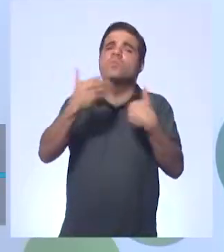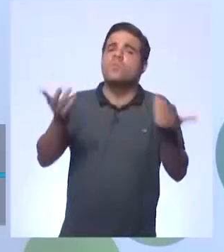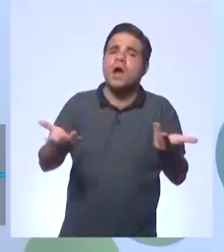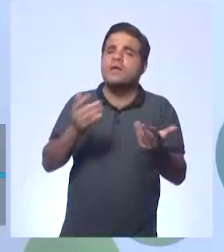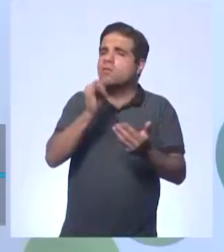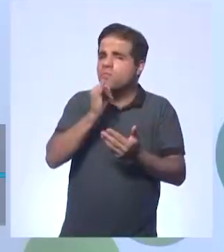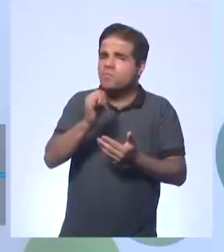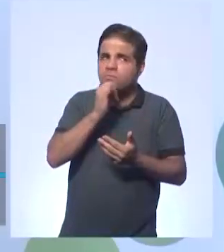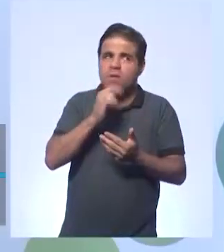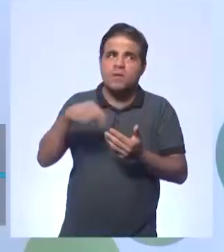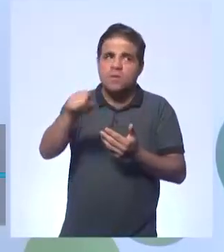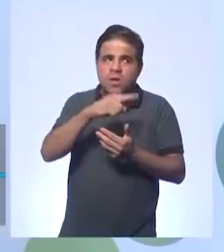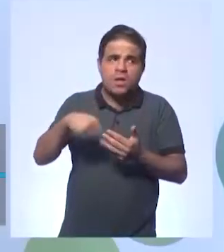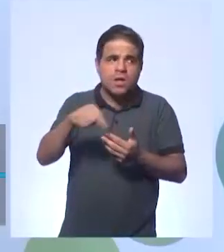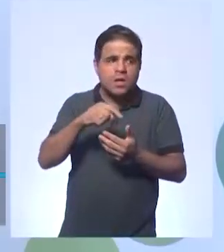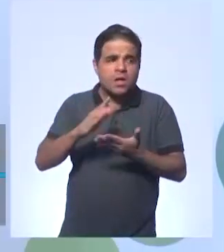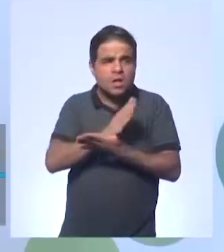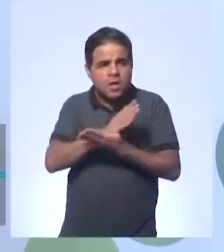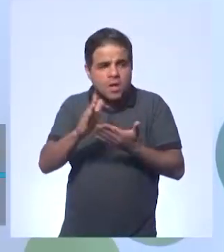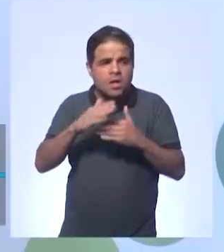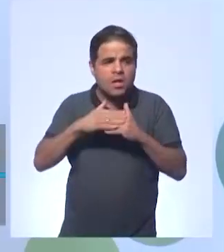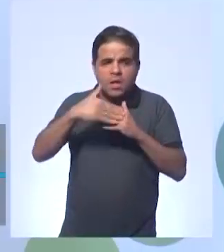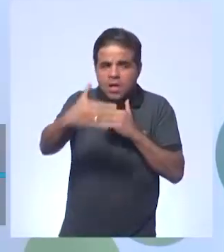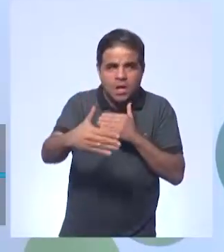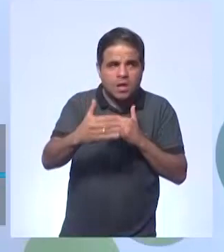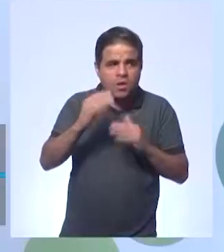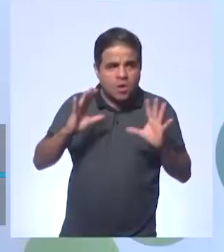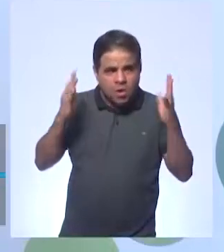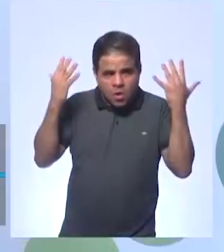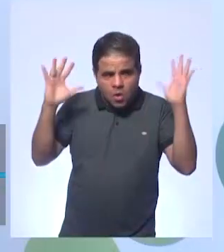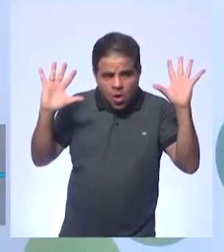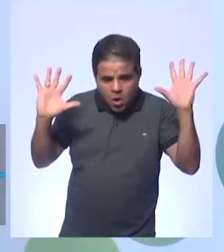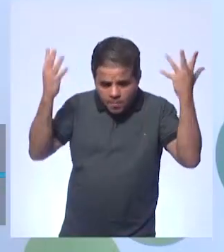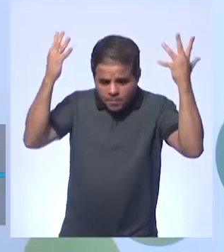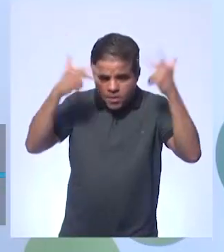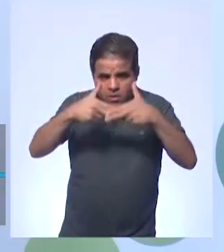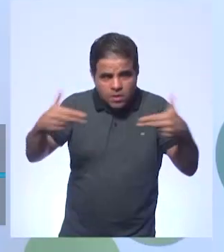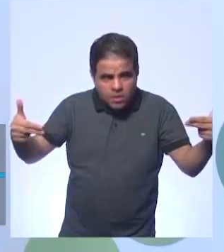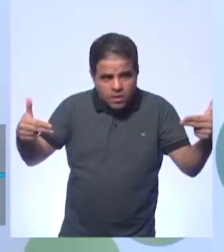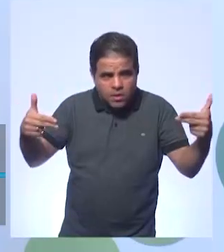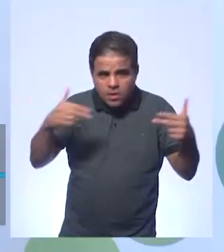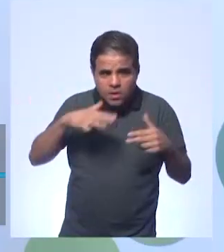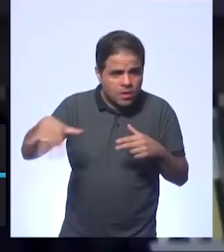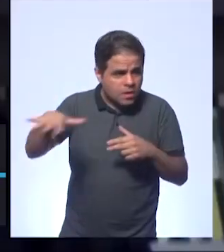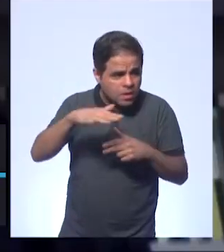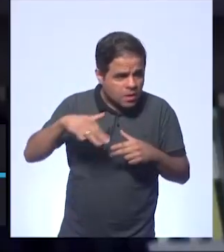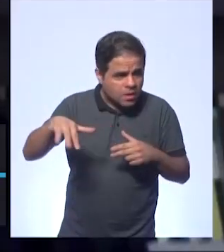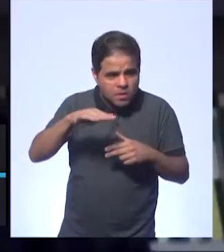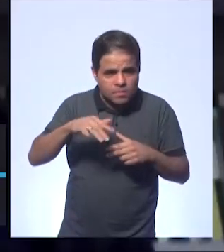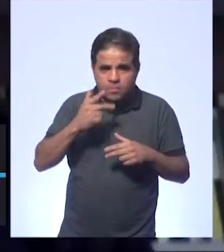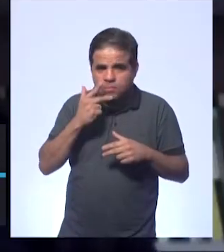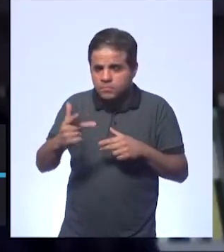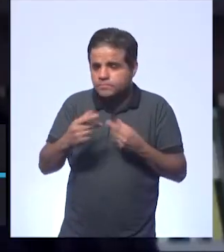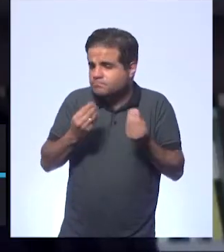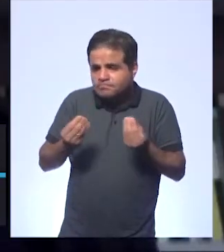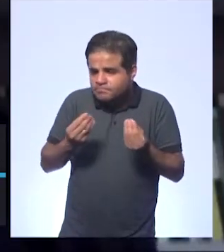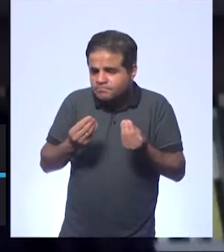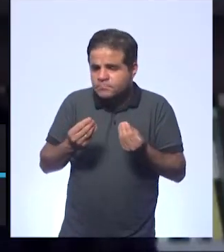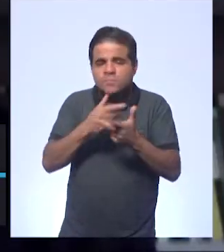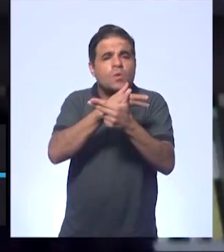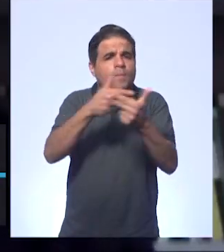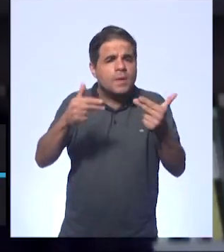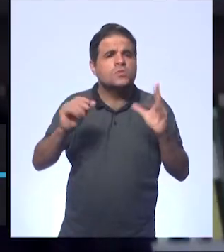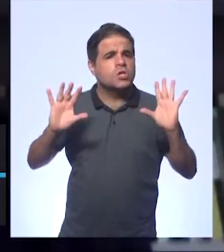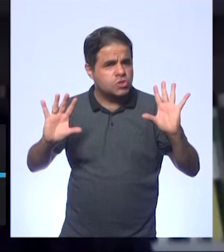seriam os exemplos aí sobre algumas comemorações que temos lá em Moçambique? Olha, claro que uma